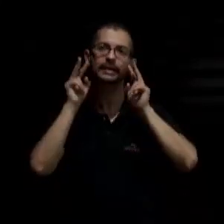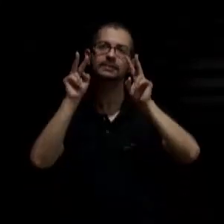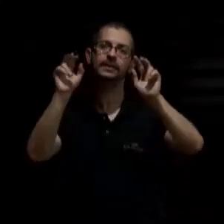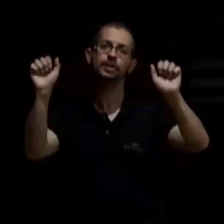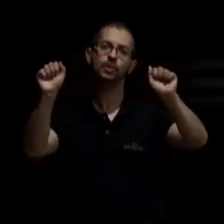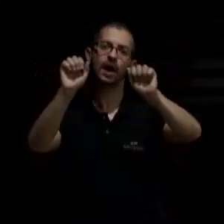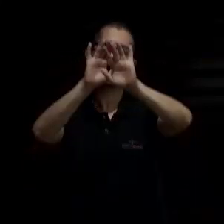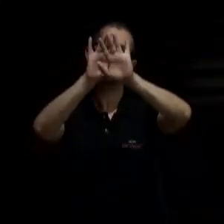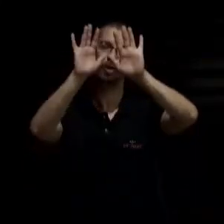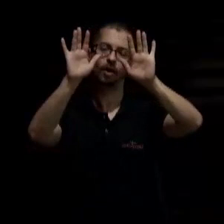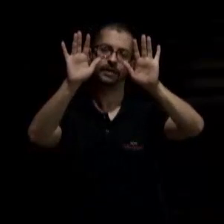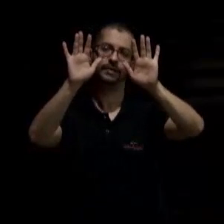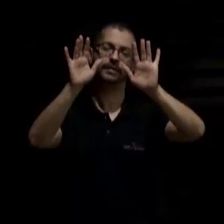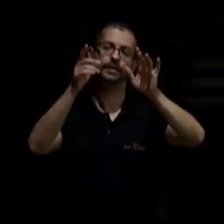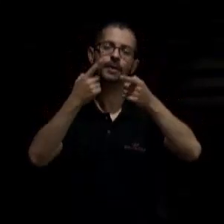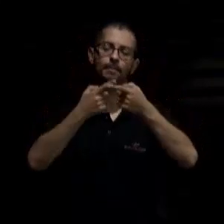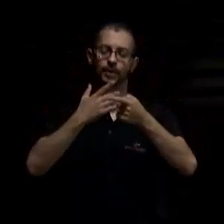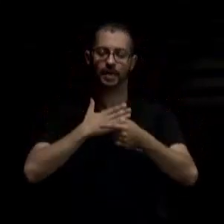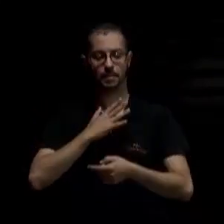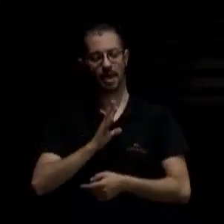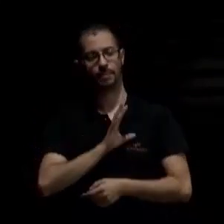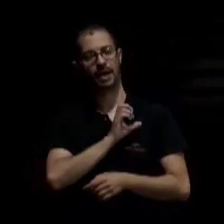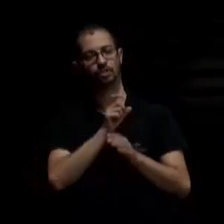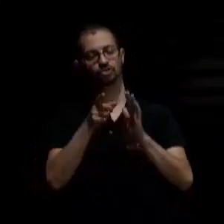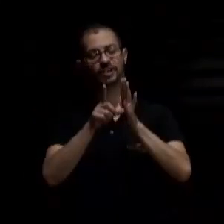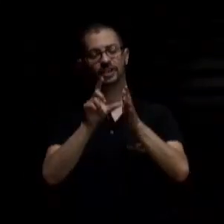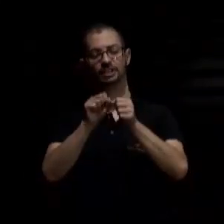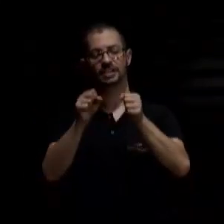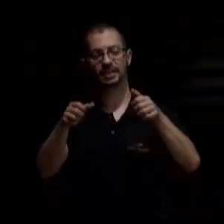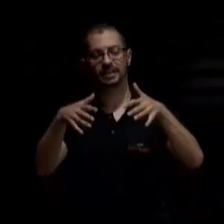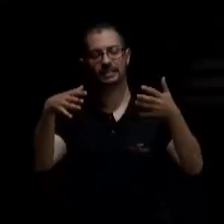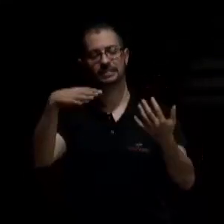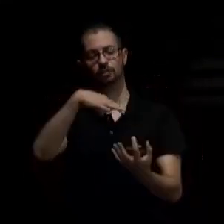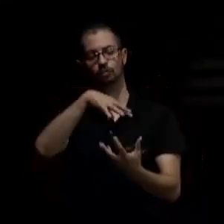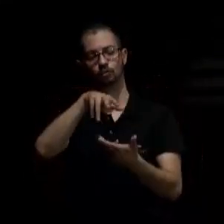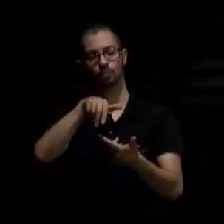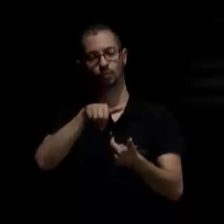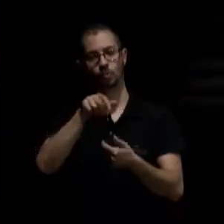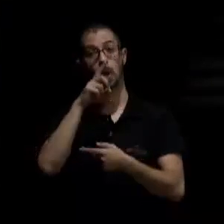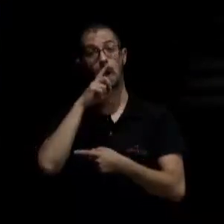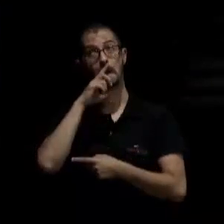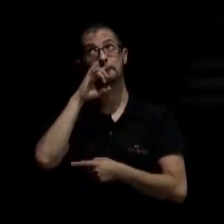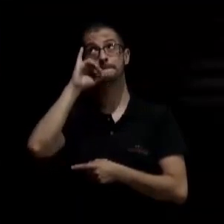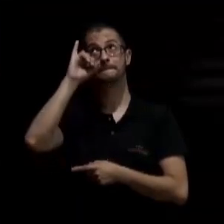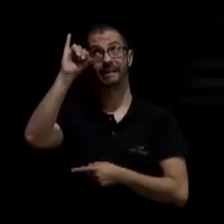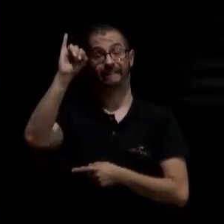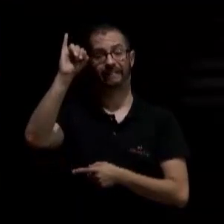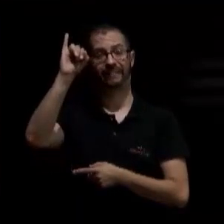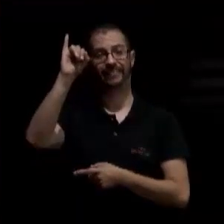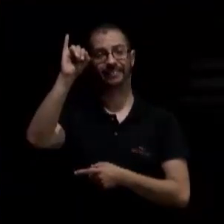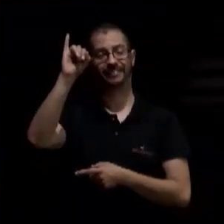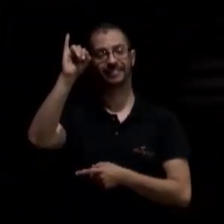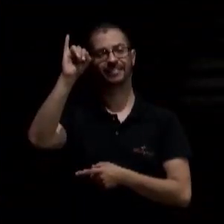que me conferiste, porque me amaste antes da fundação do mundo. Pai,